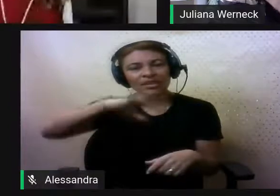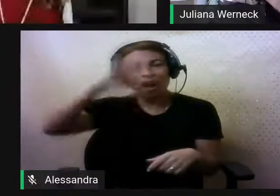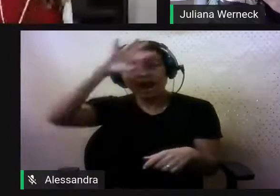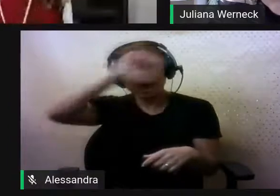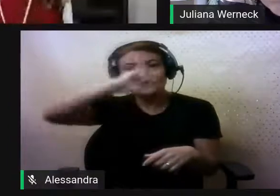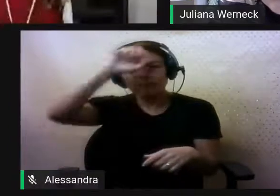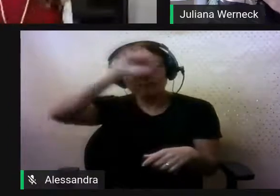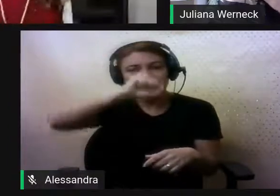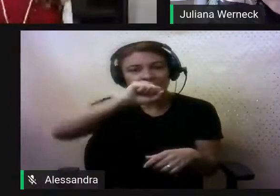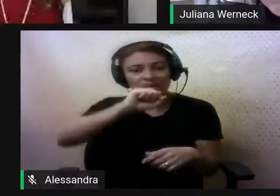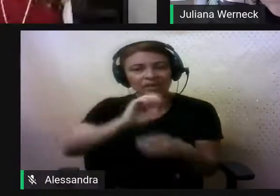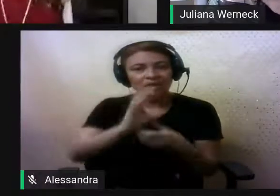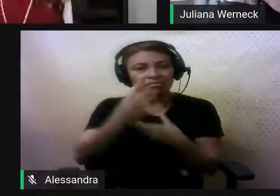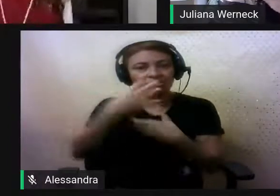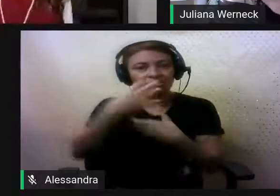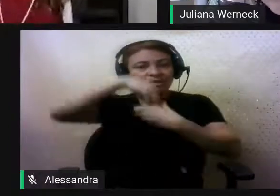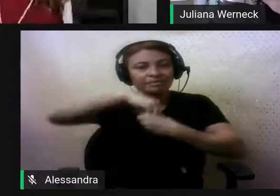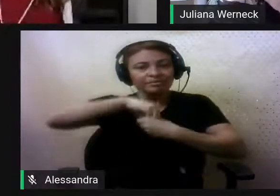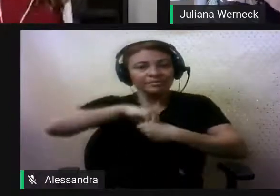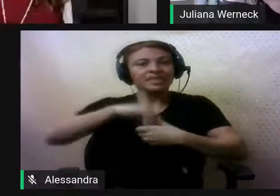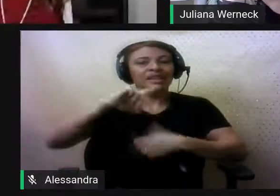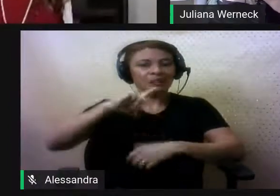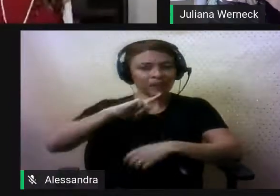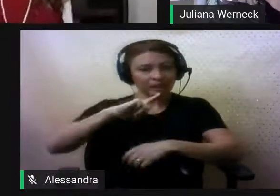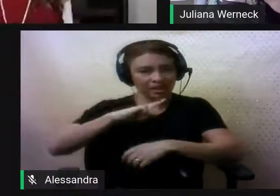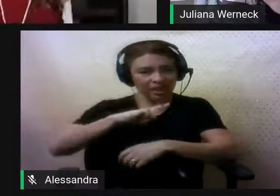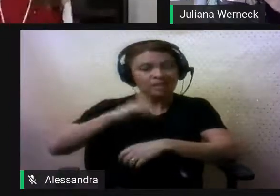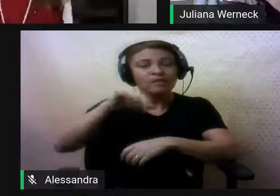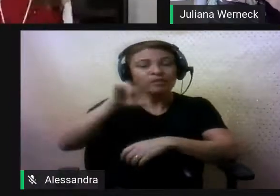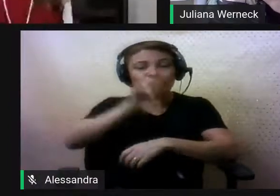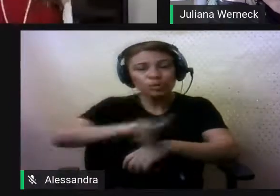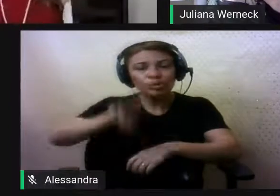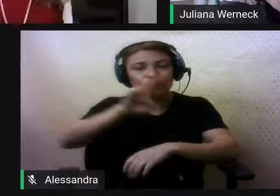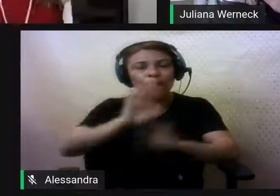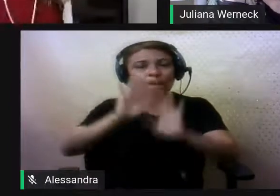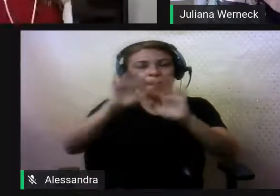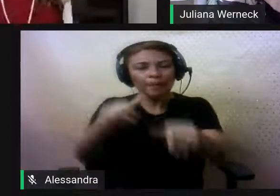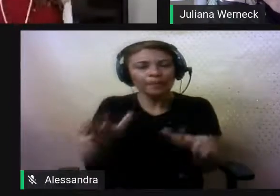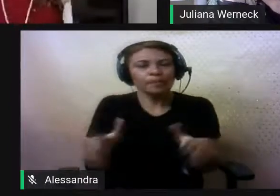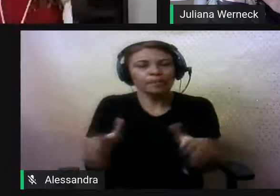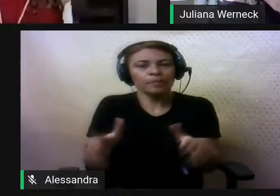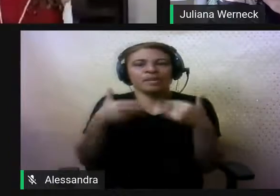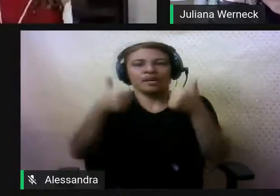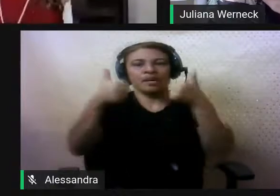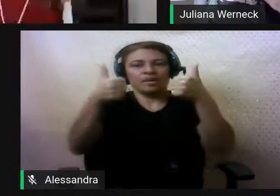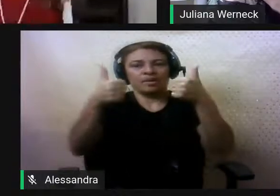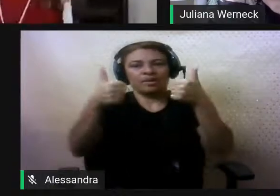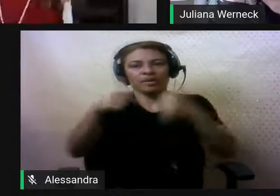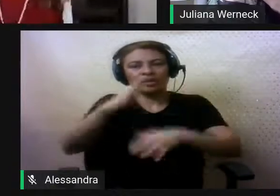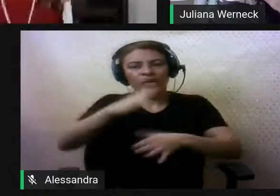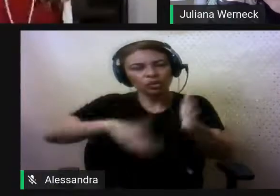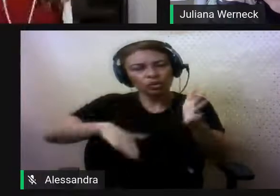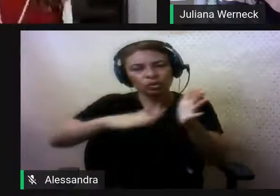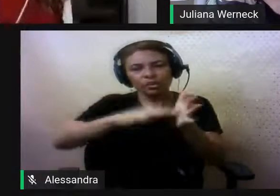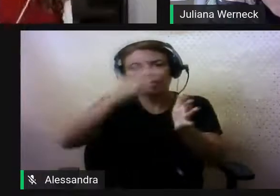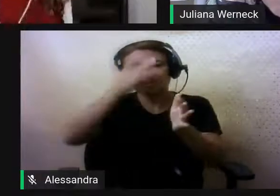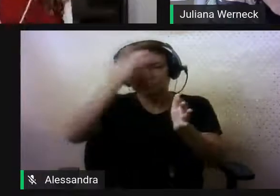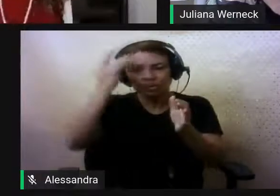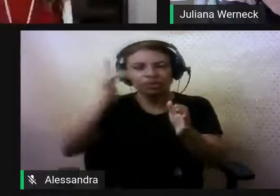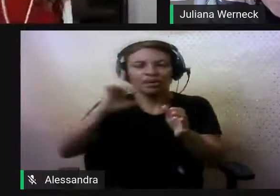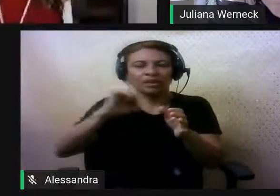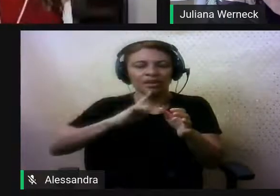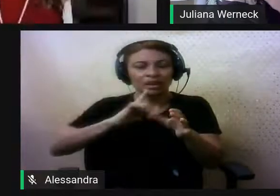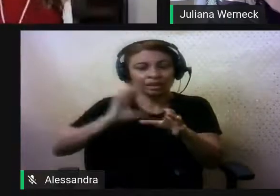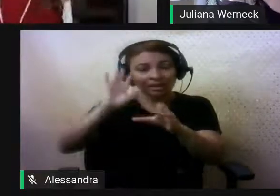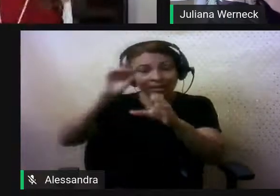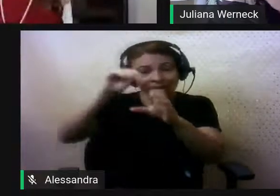tirar da gente de dentro desse poder. Aprender a usar ele realmente para o bem e para o melhor. Porque isso é uma questão que todo mundo tem. Esse poder está dentro